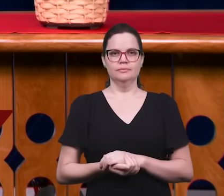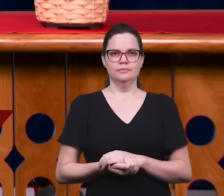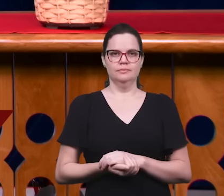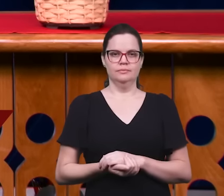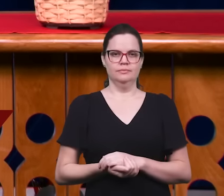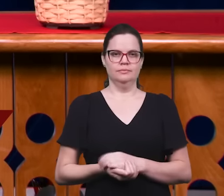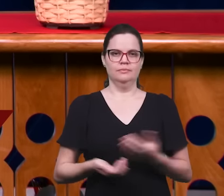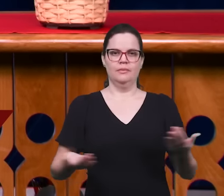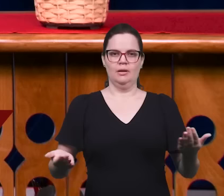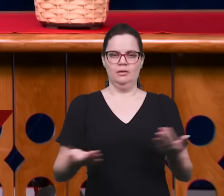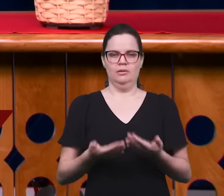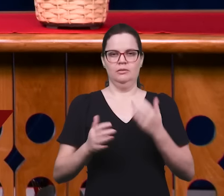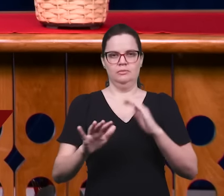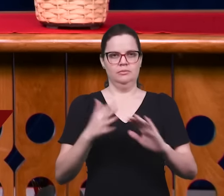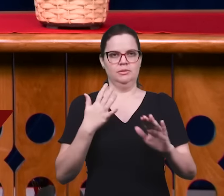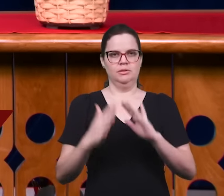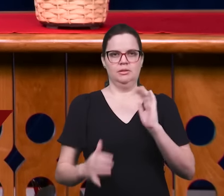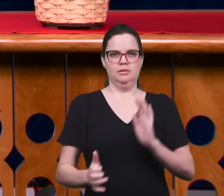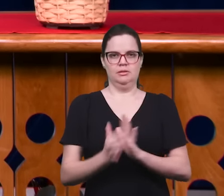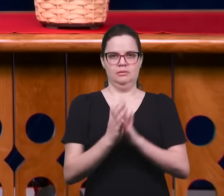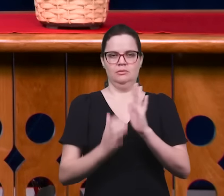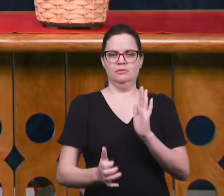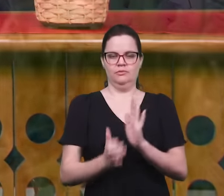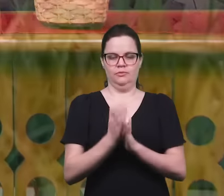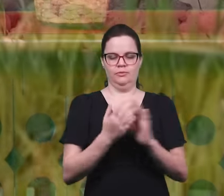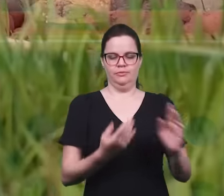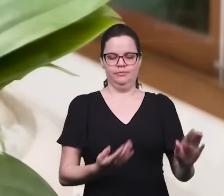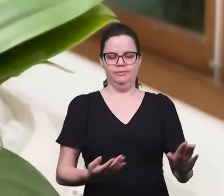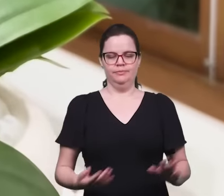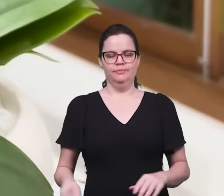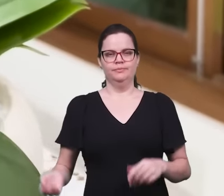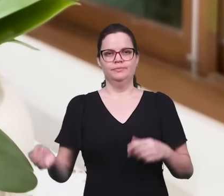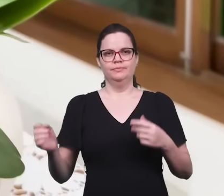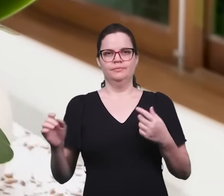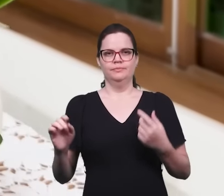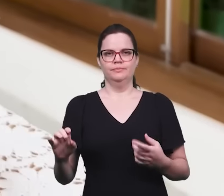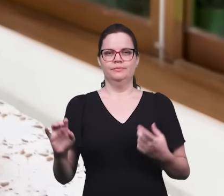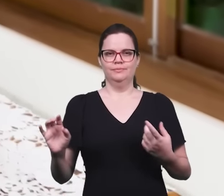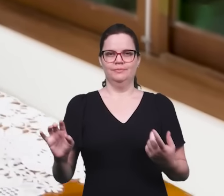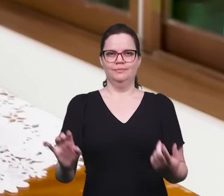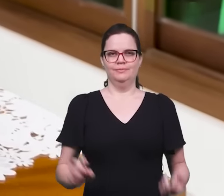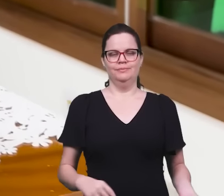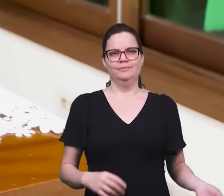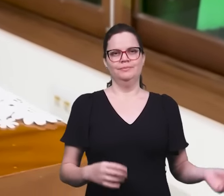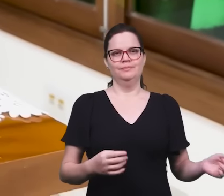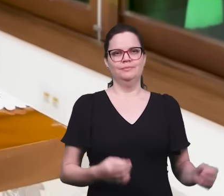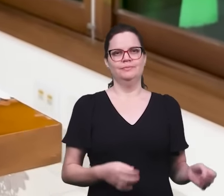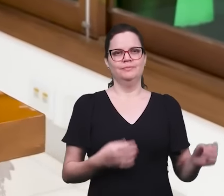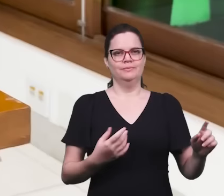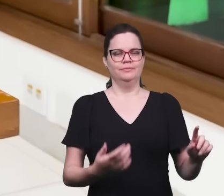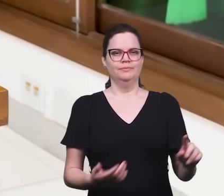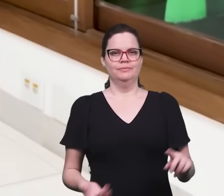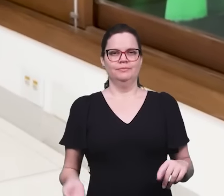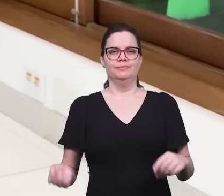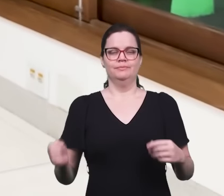hora, louvaremos ao Senhor com este louvor. O sangue